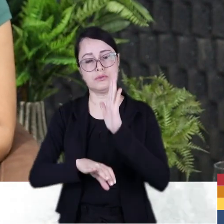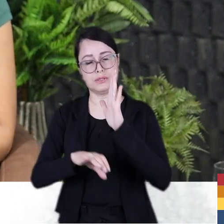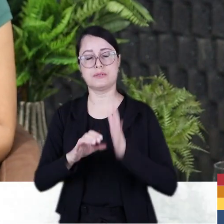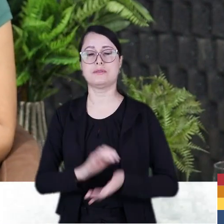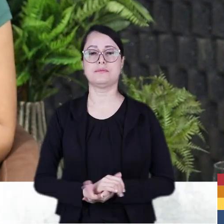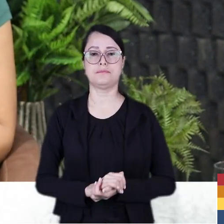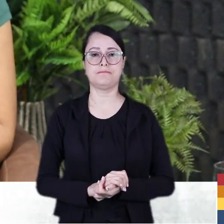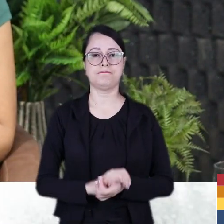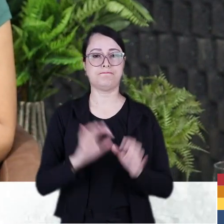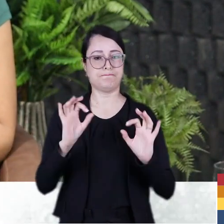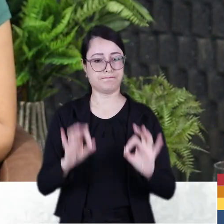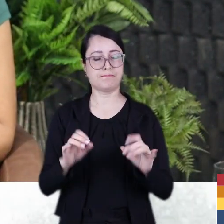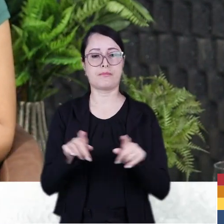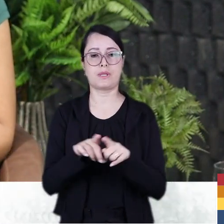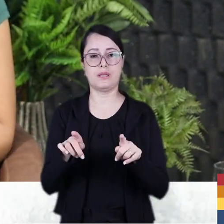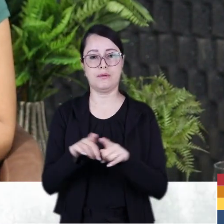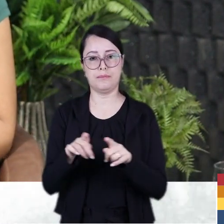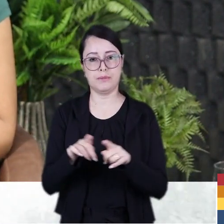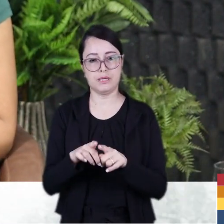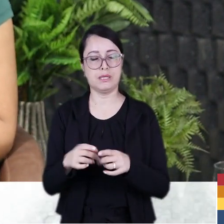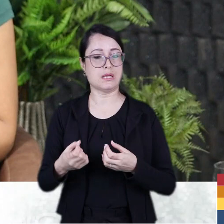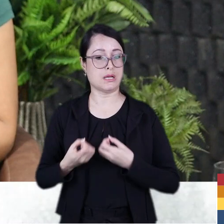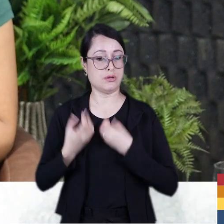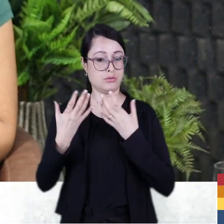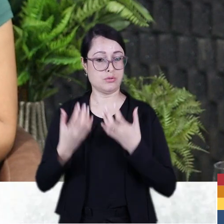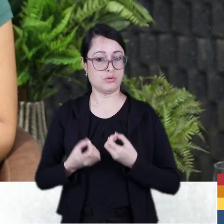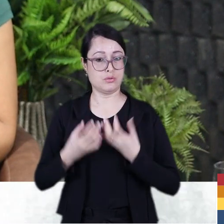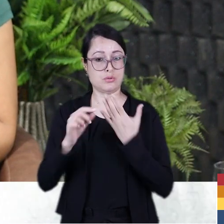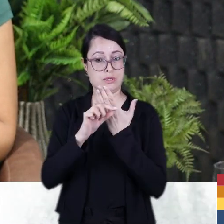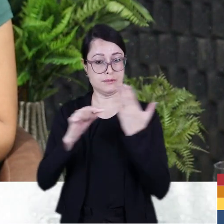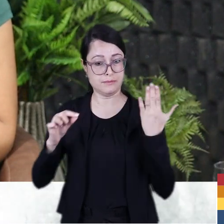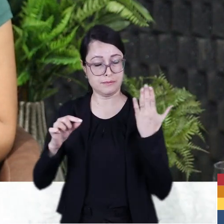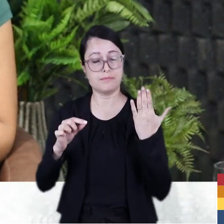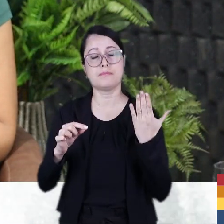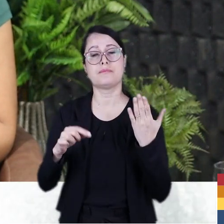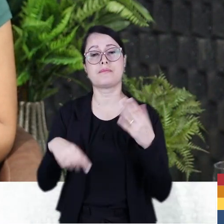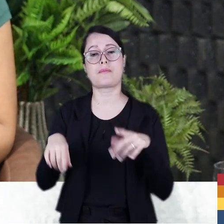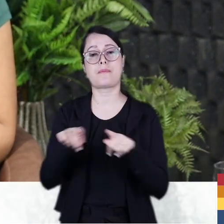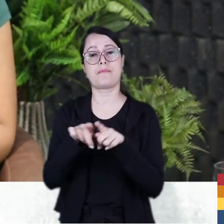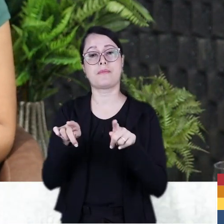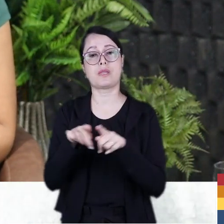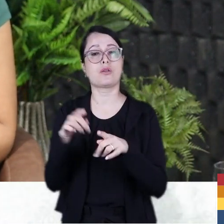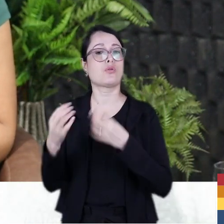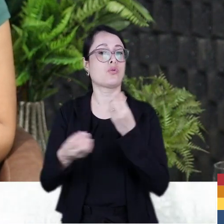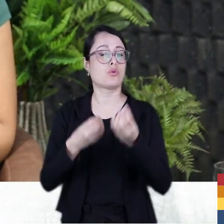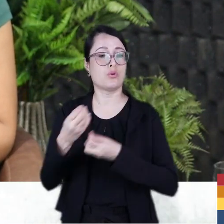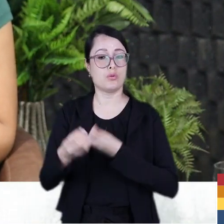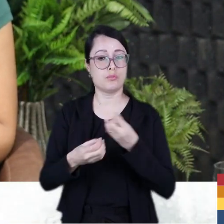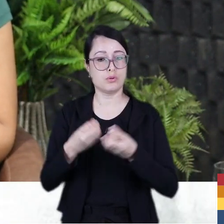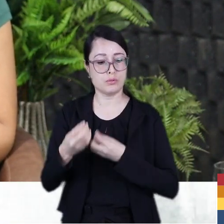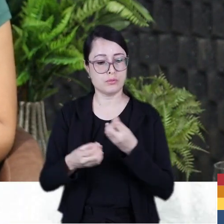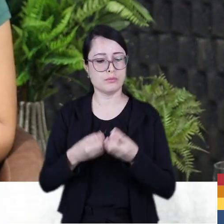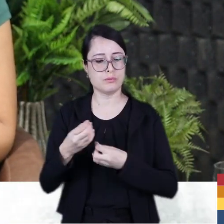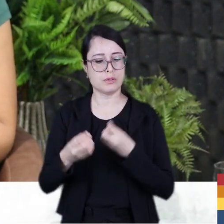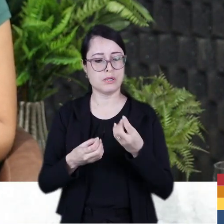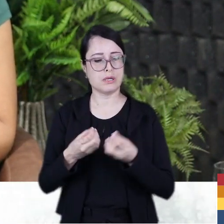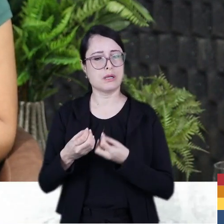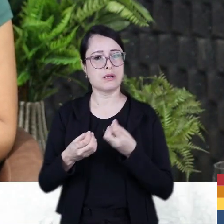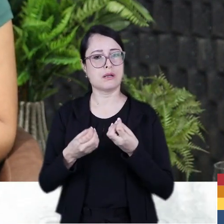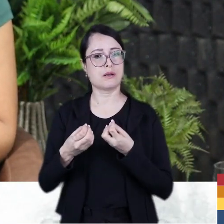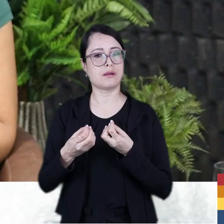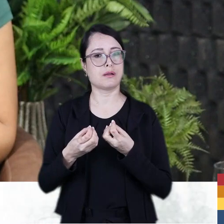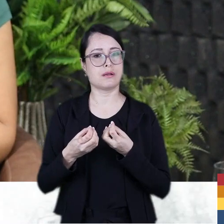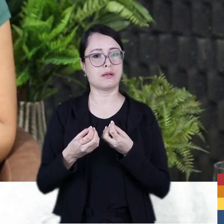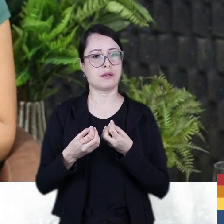em escola de tempo integral, tendo lecionado as unidades curriculares projeto de vida, tutoria,